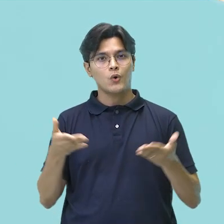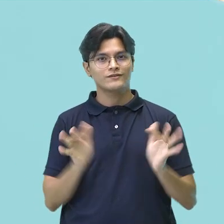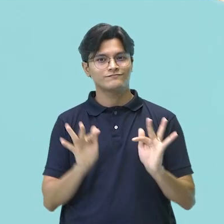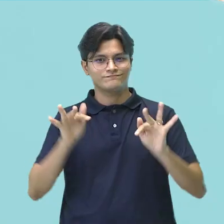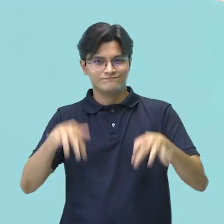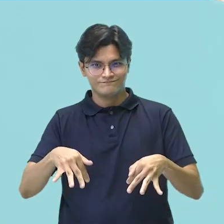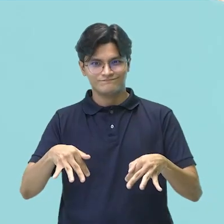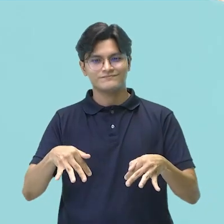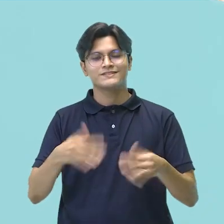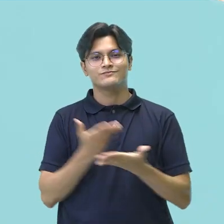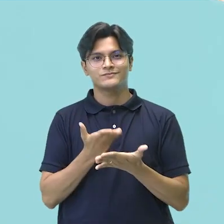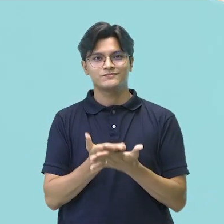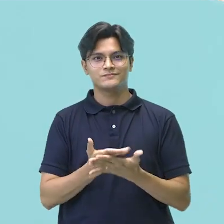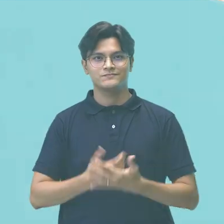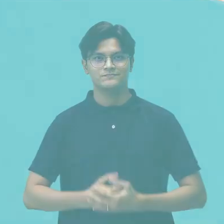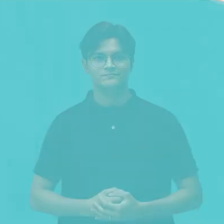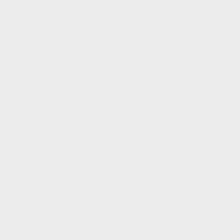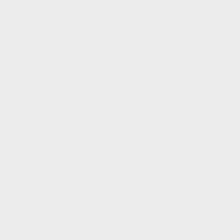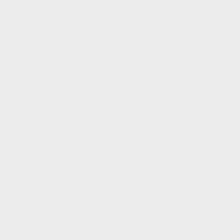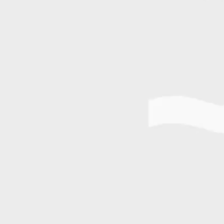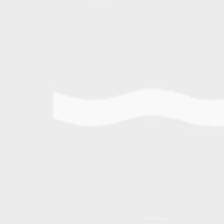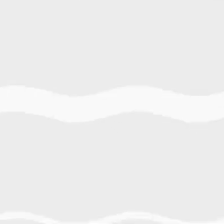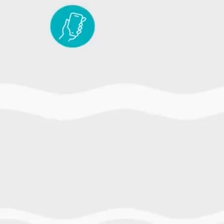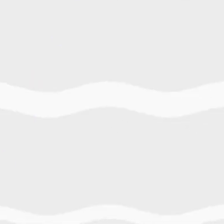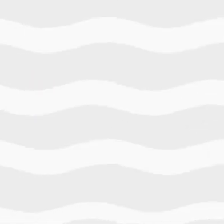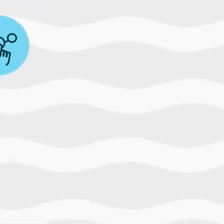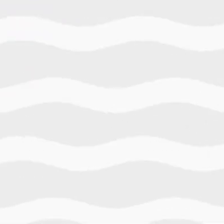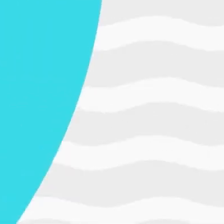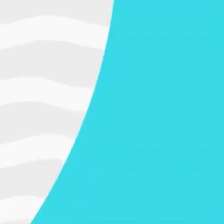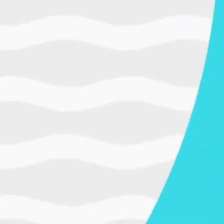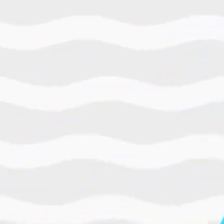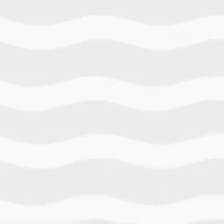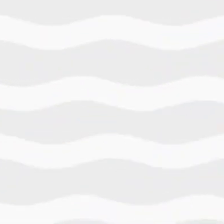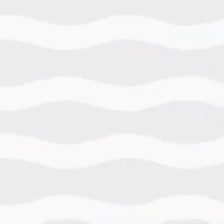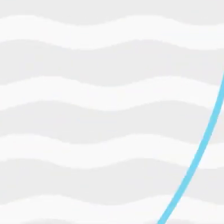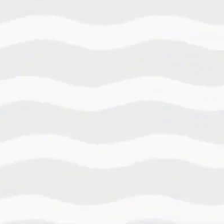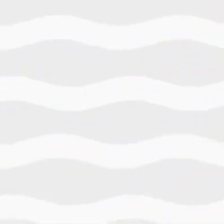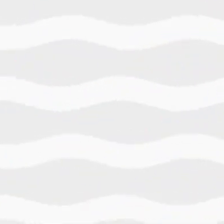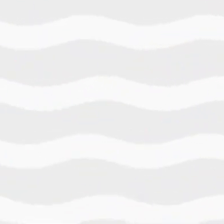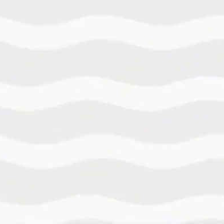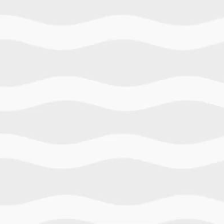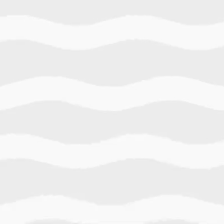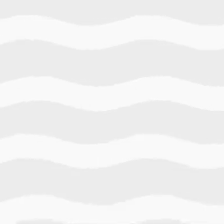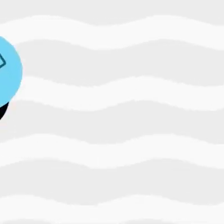ao final da nossa aula.